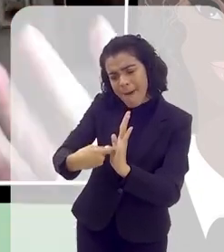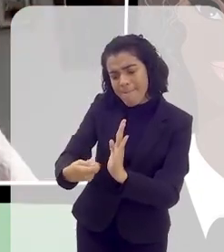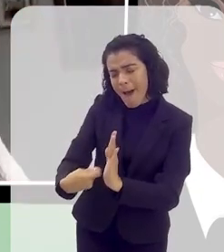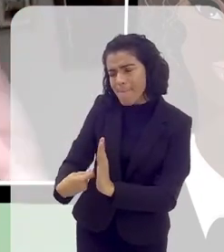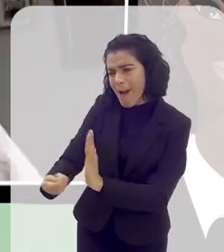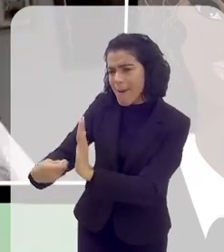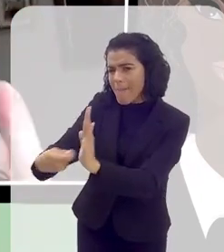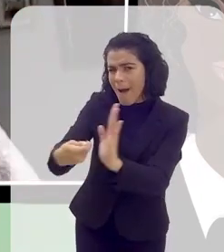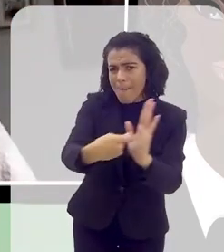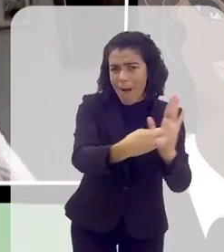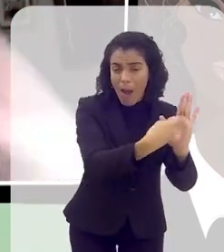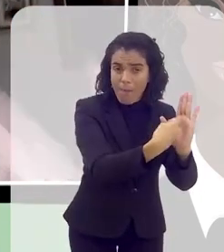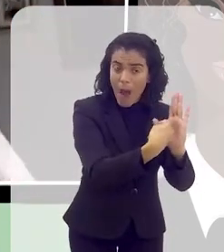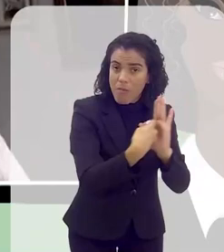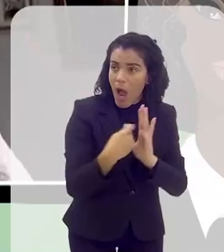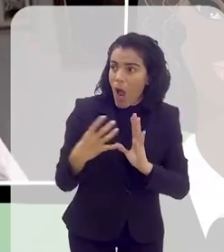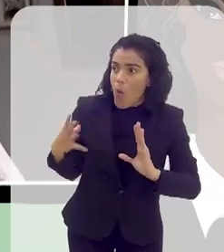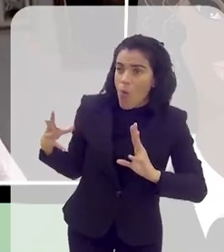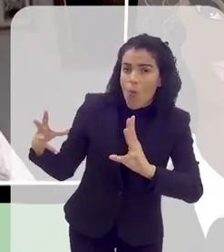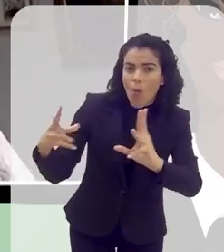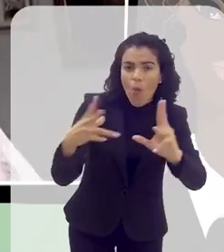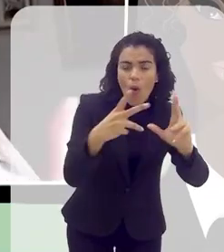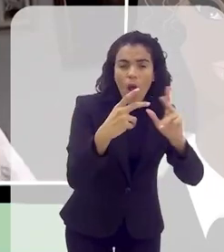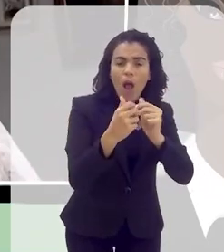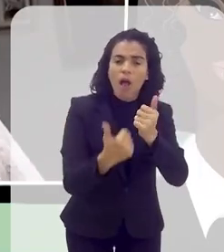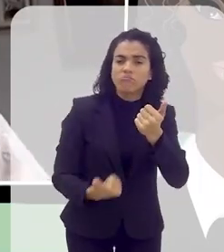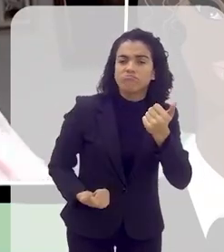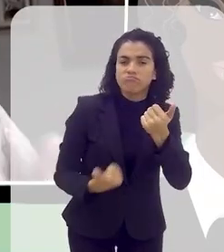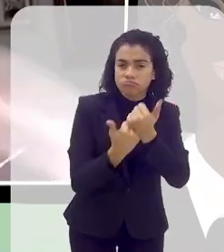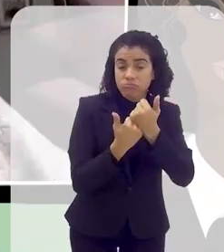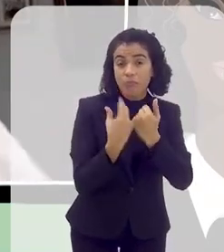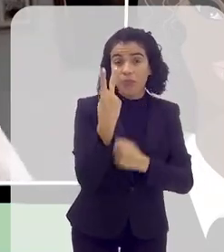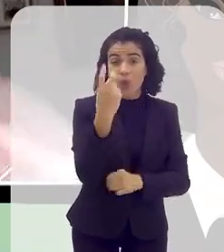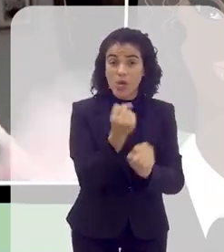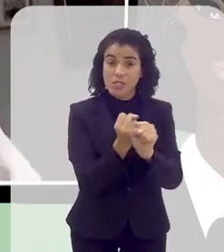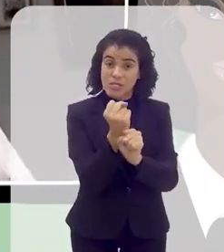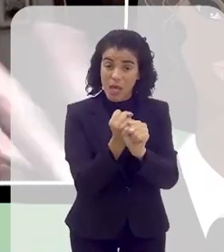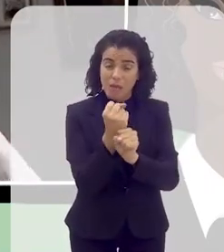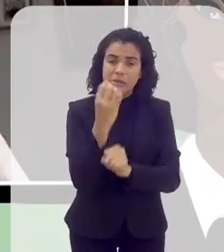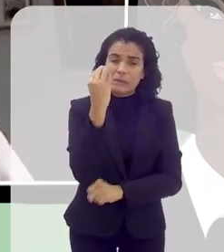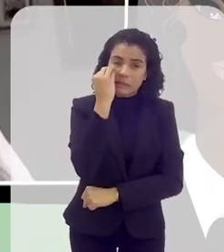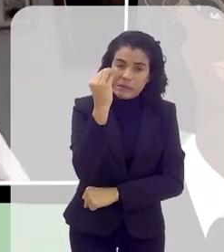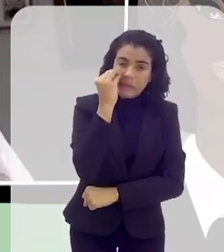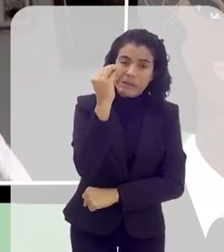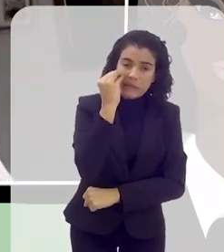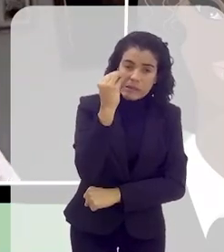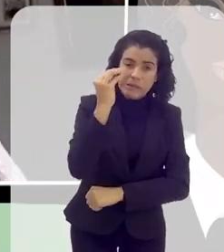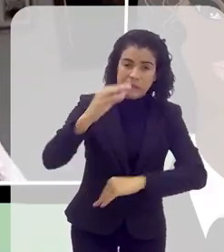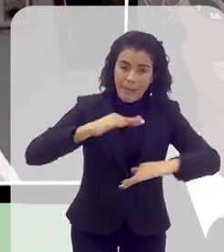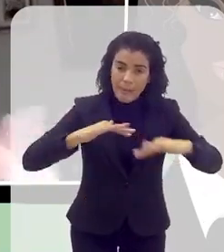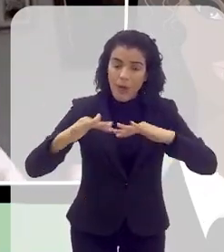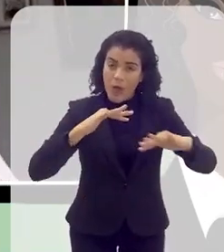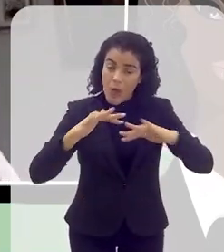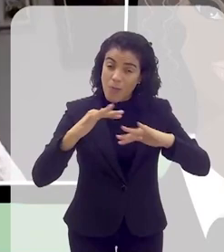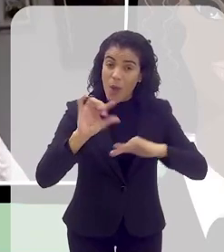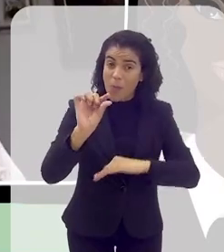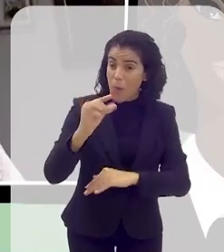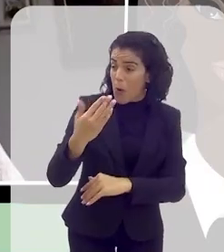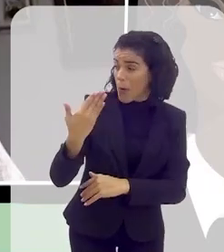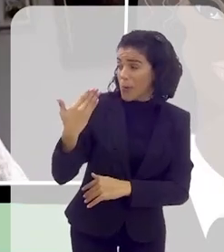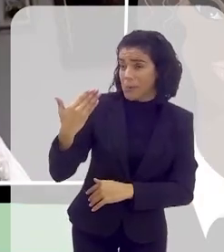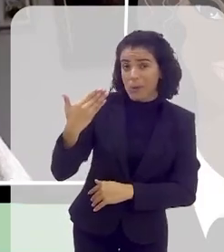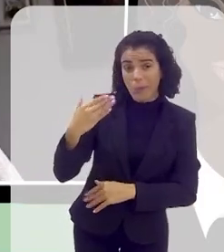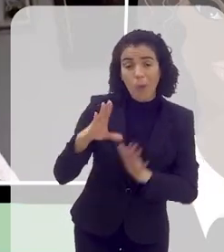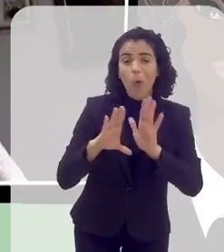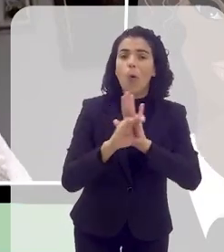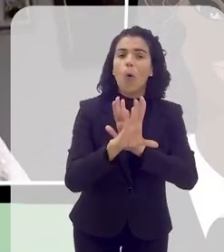e começou a ter uma adesão em massa. E por 2 anos a gente tentando fazer o movimento, até que